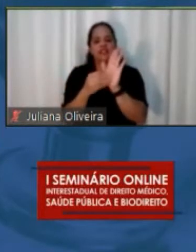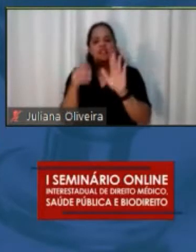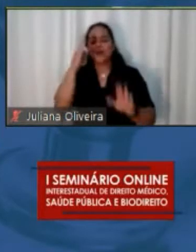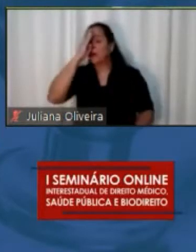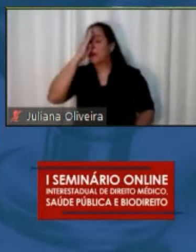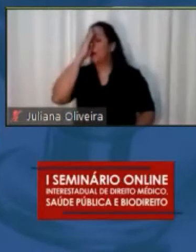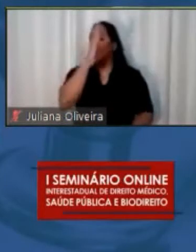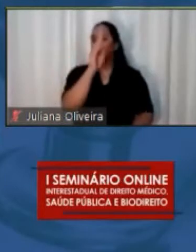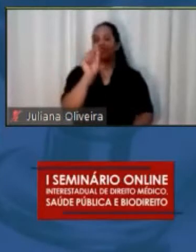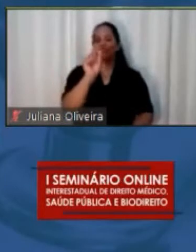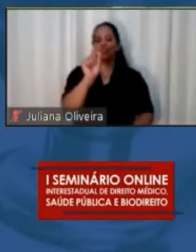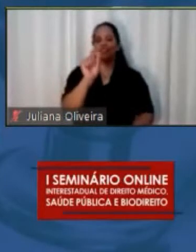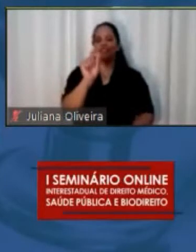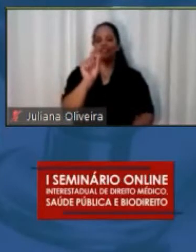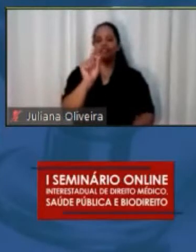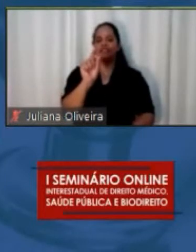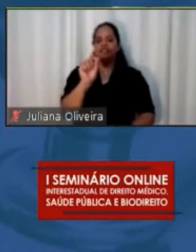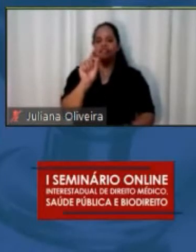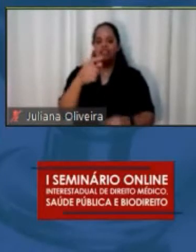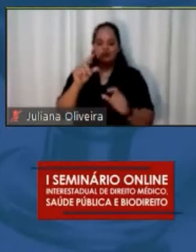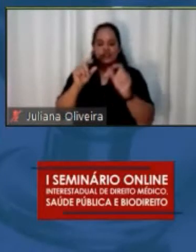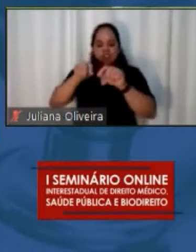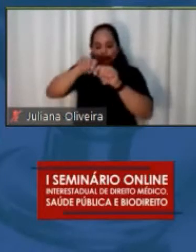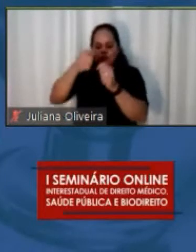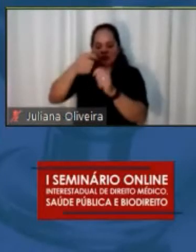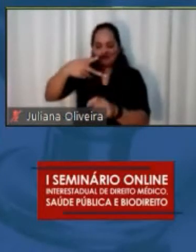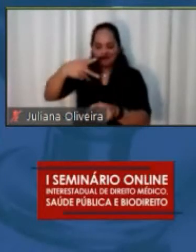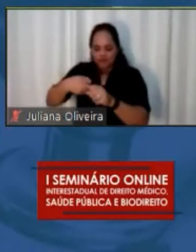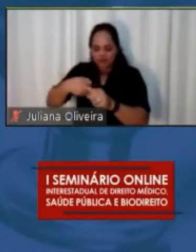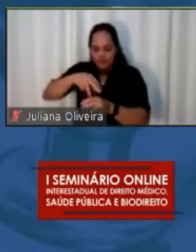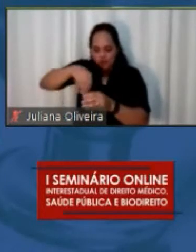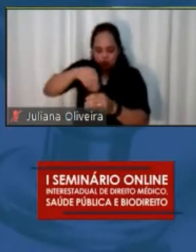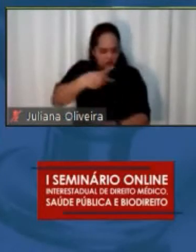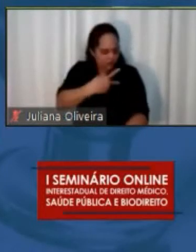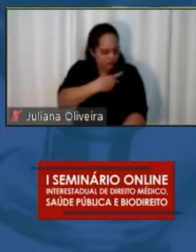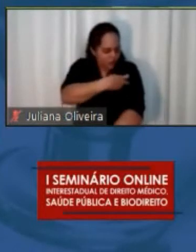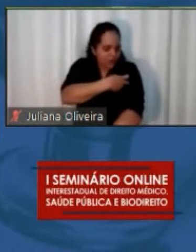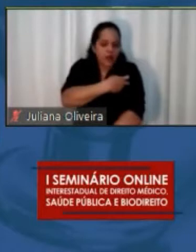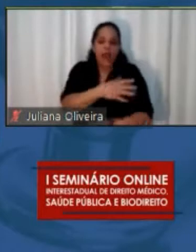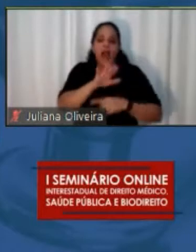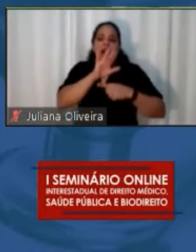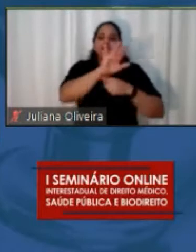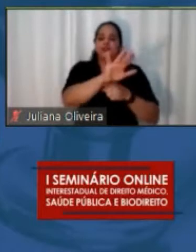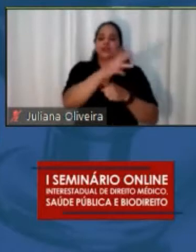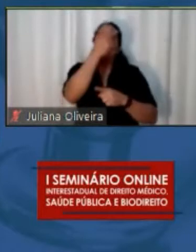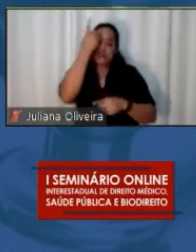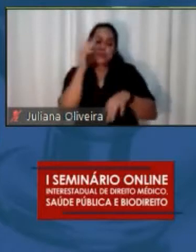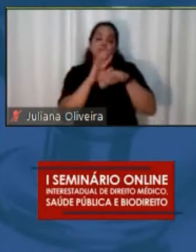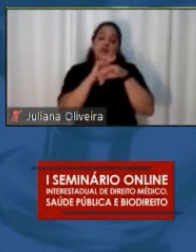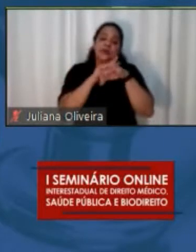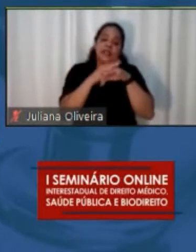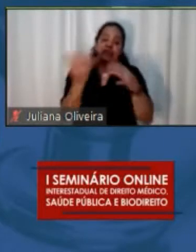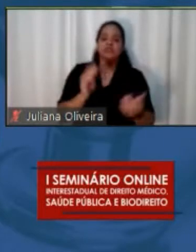o organismo produza hemácia e que a medula óssea possa produzir hemácia. Alguns médicos alegam